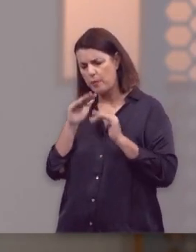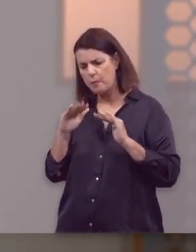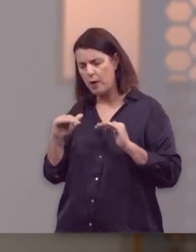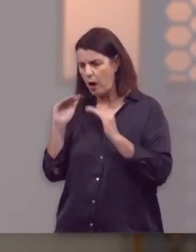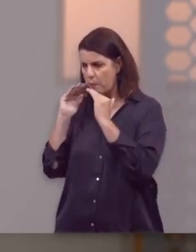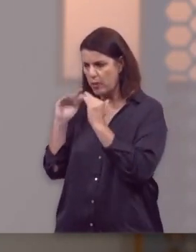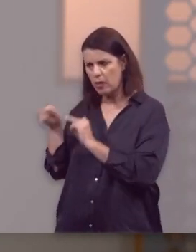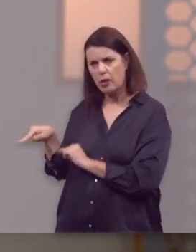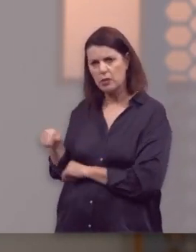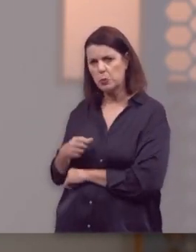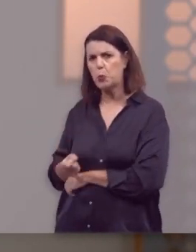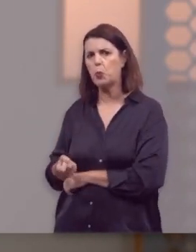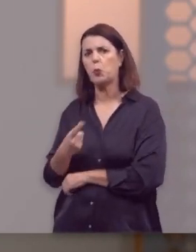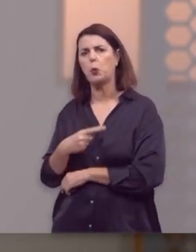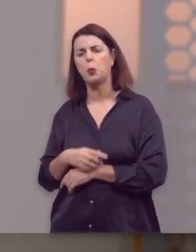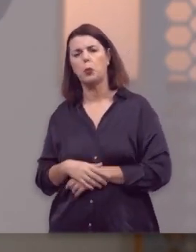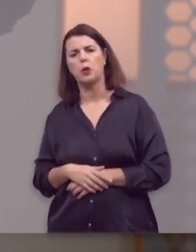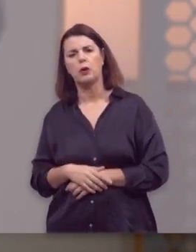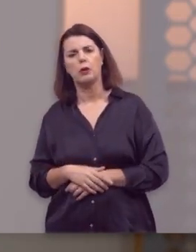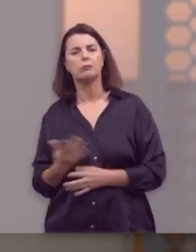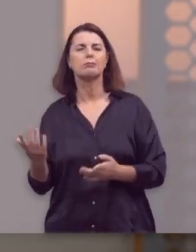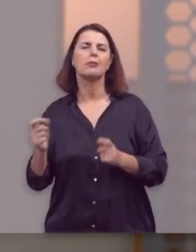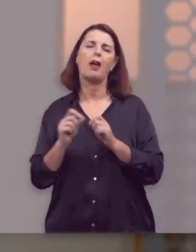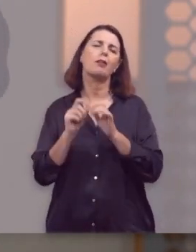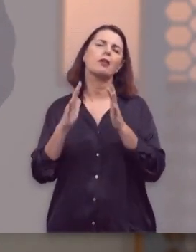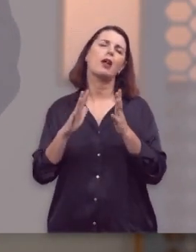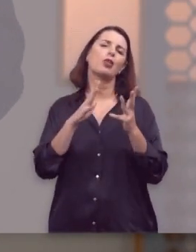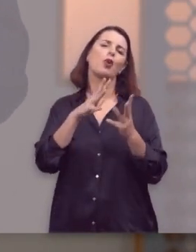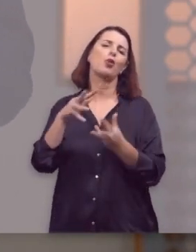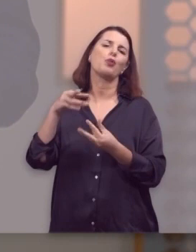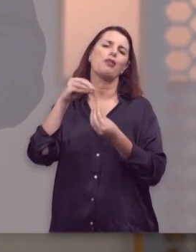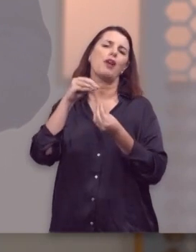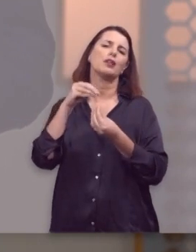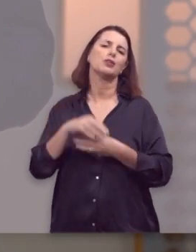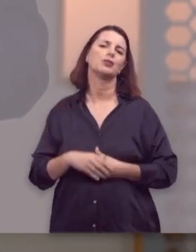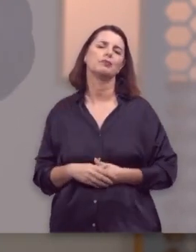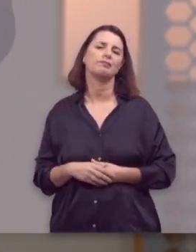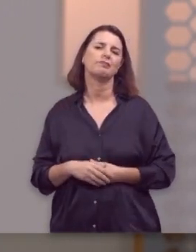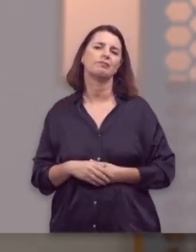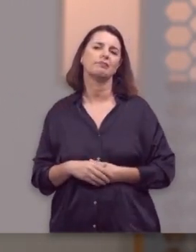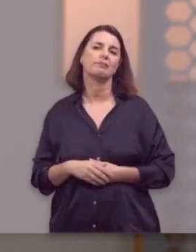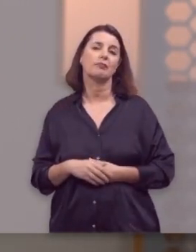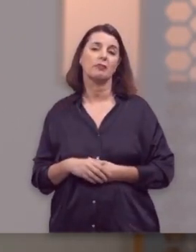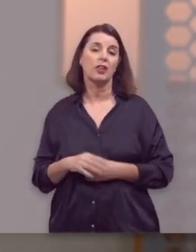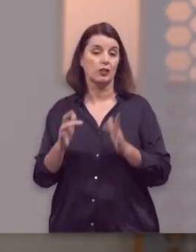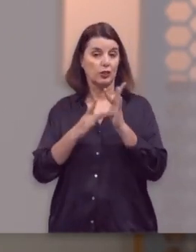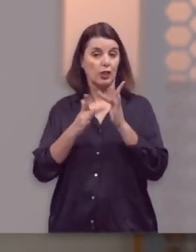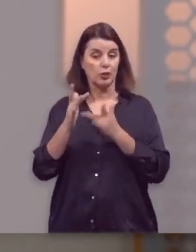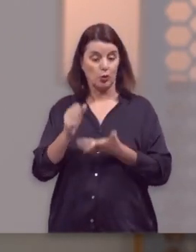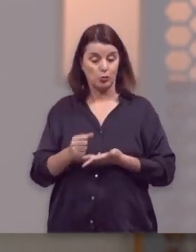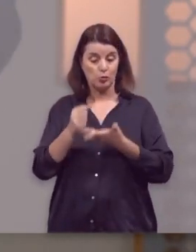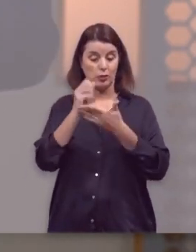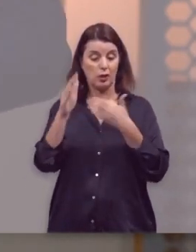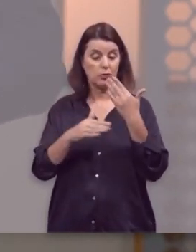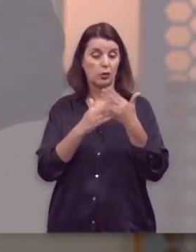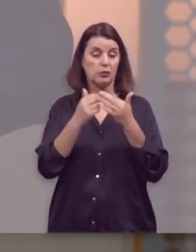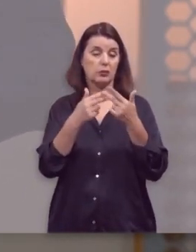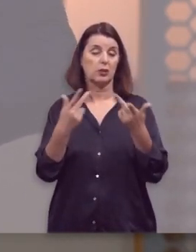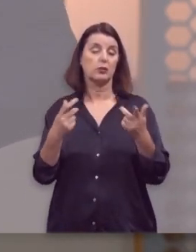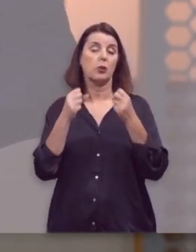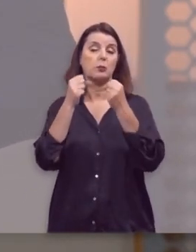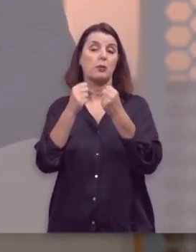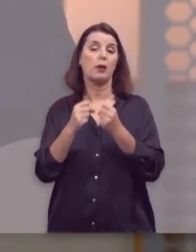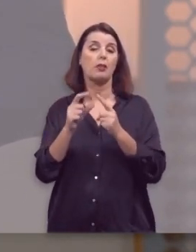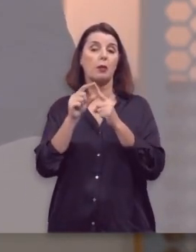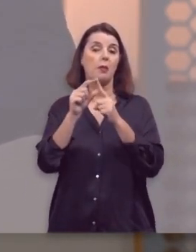lhe obedecem? Este é o Criador do universo. Este é aquele que sustenta todas as coisas pela palavra do seu